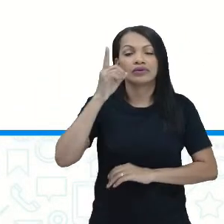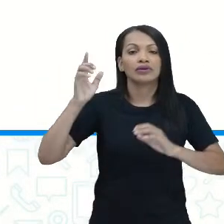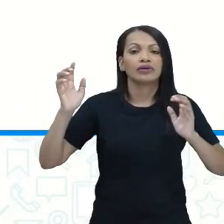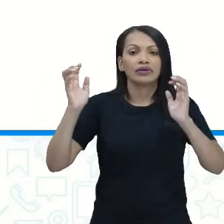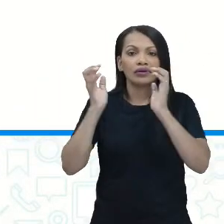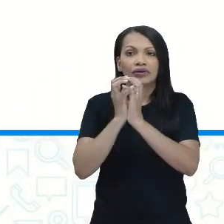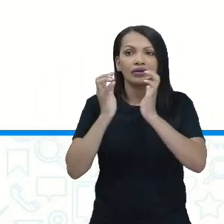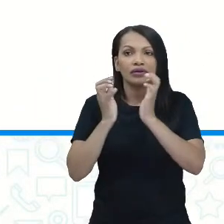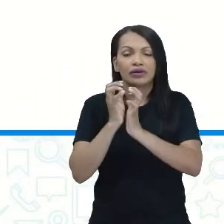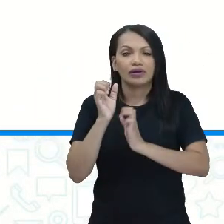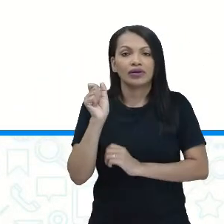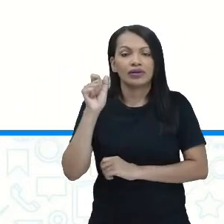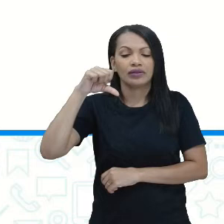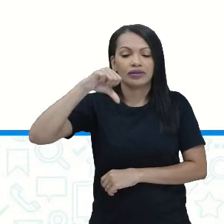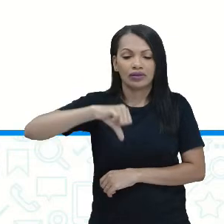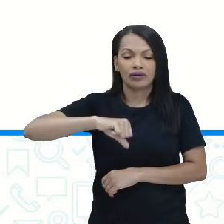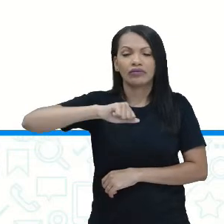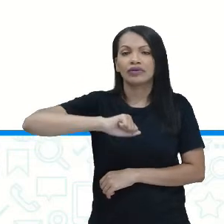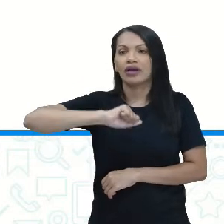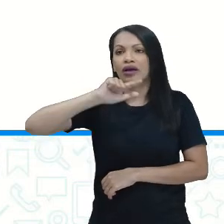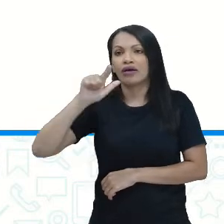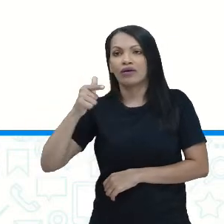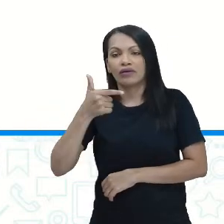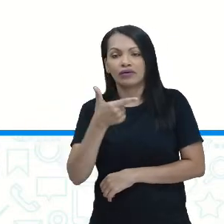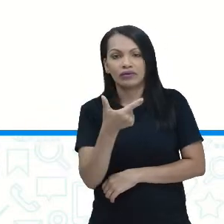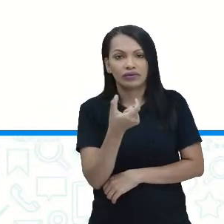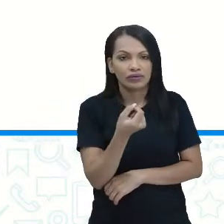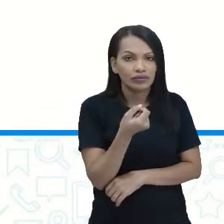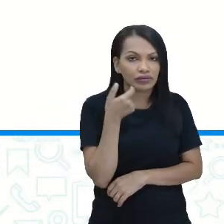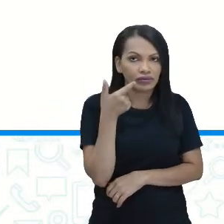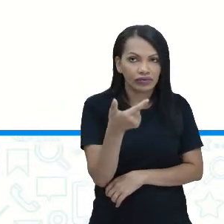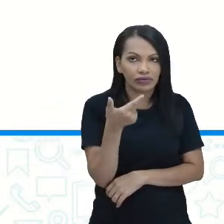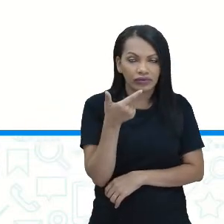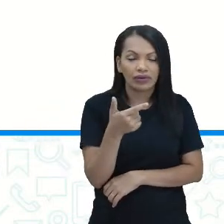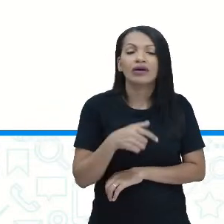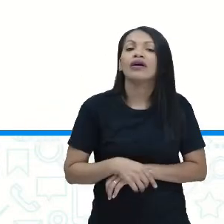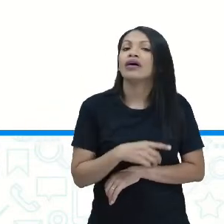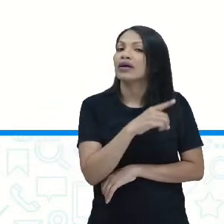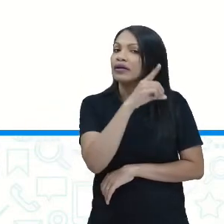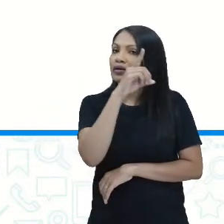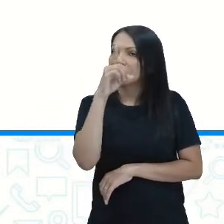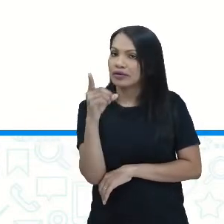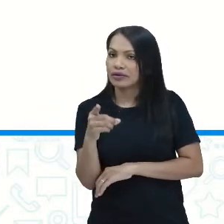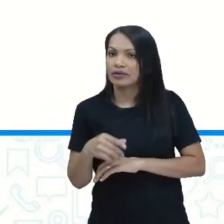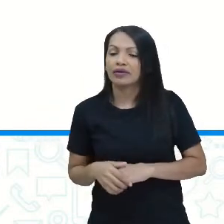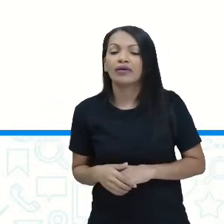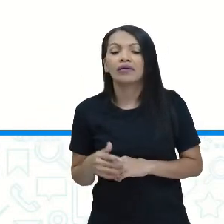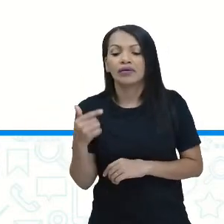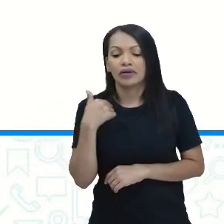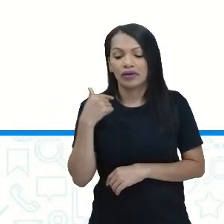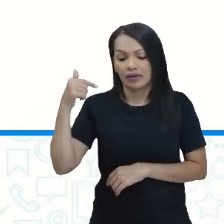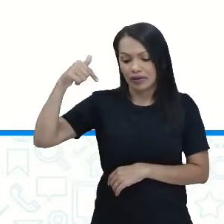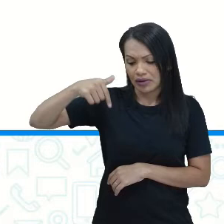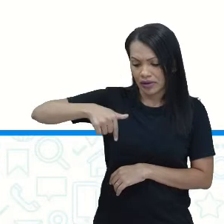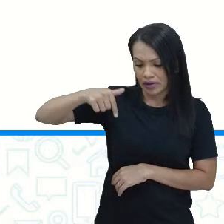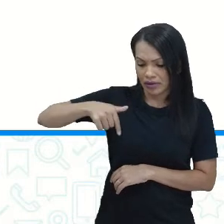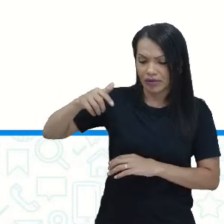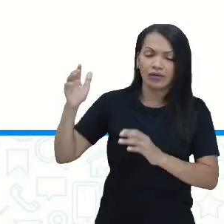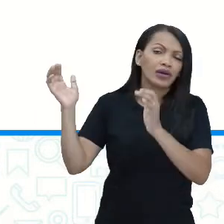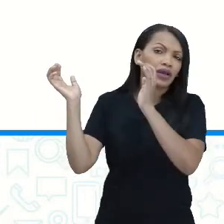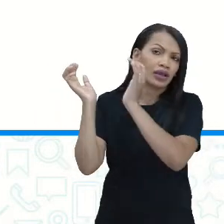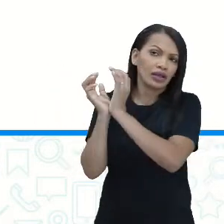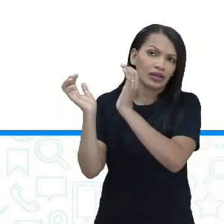Recife, 9 de agosto de 2022. Olha só, data, não esquece disso. Me localizei, eu estou em Recife.